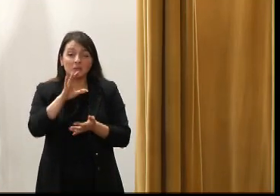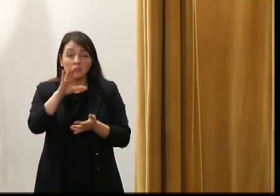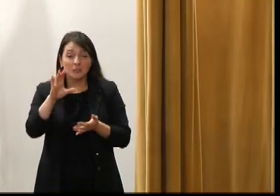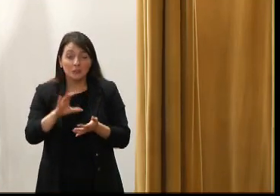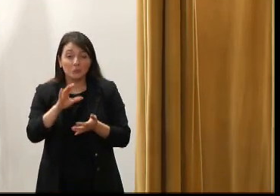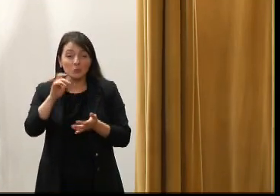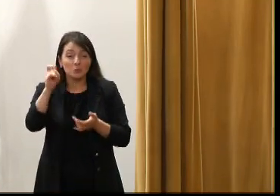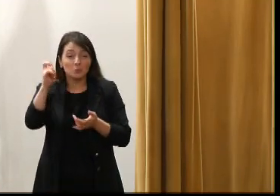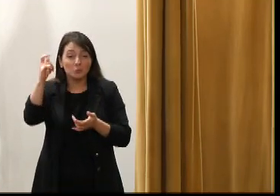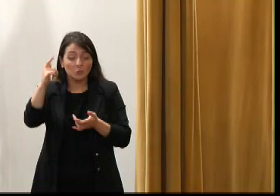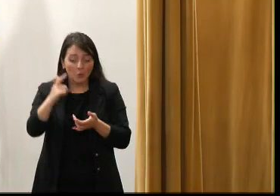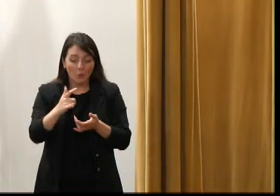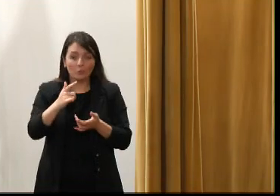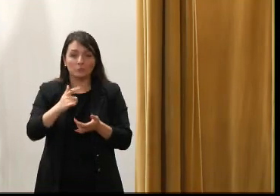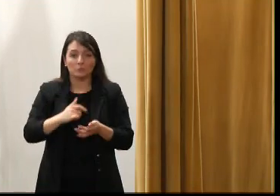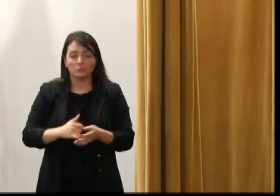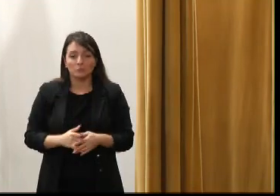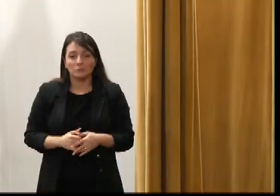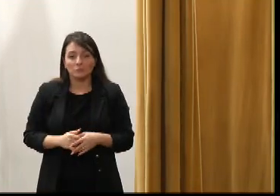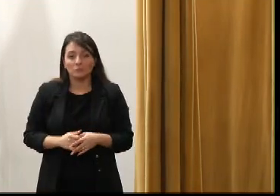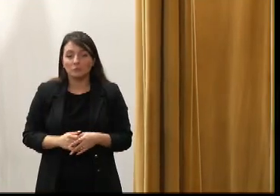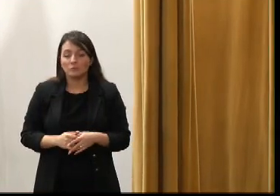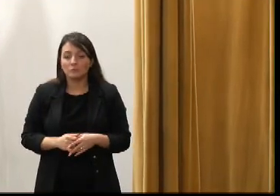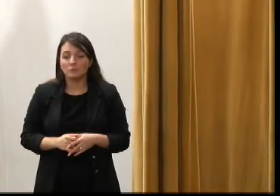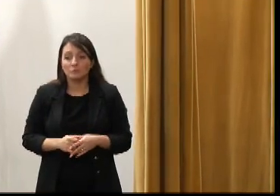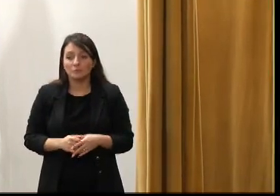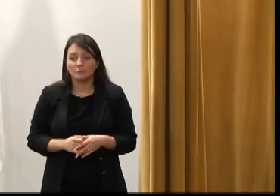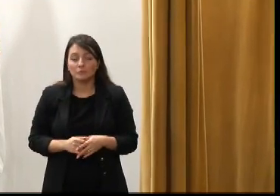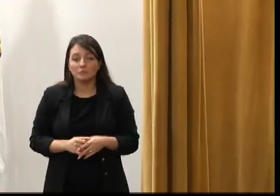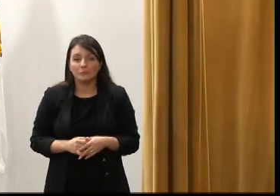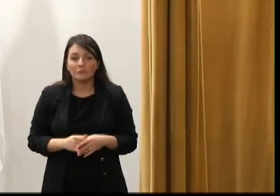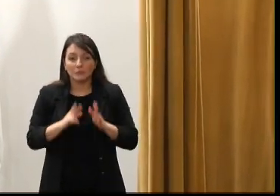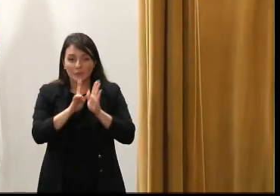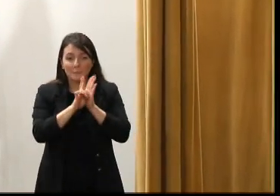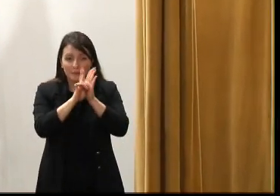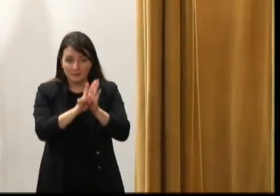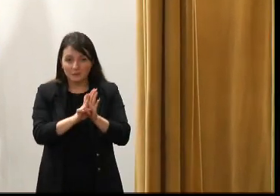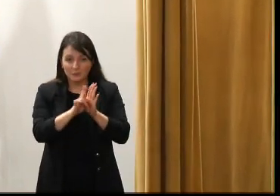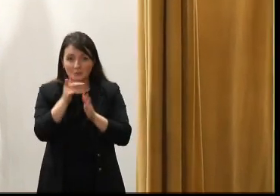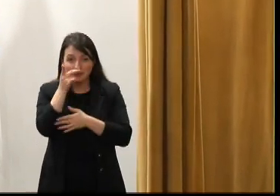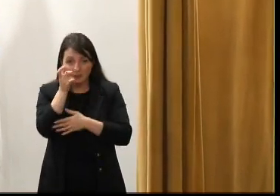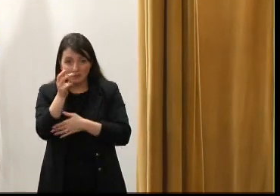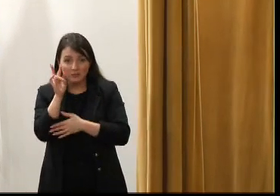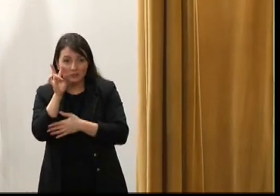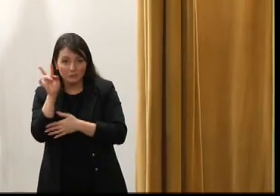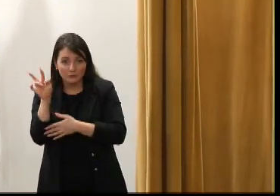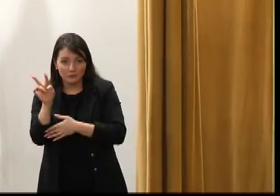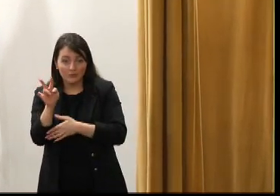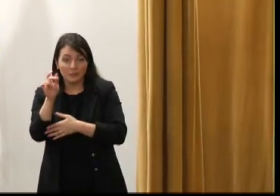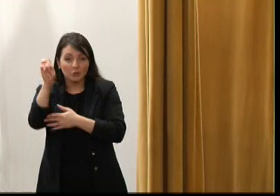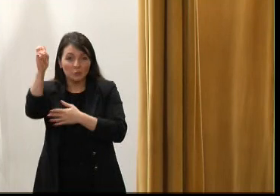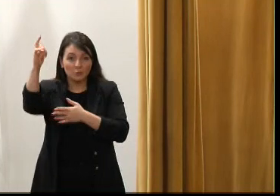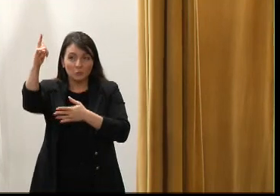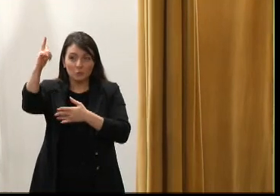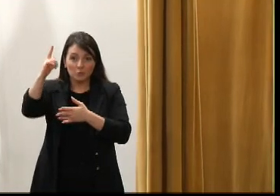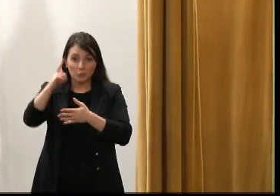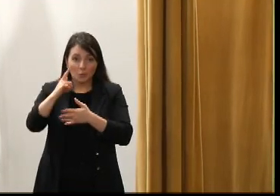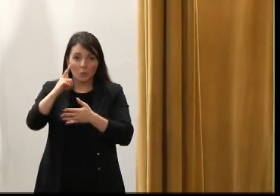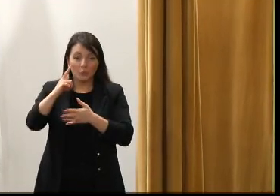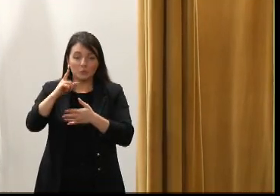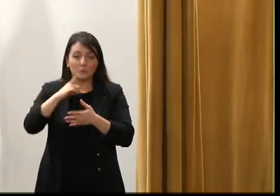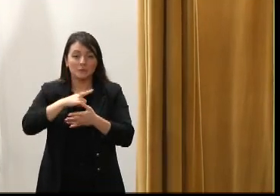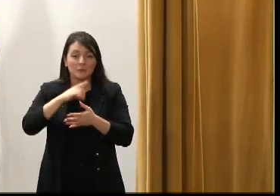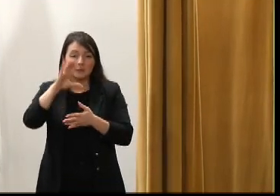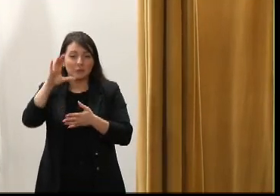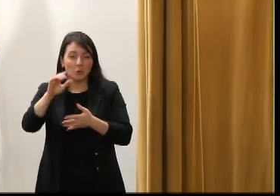solar. E aqui nós temos essa representação, é muito interessante. O Sol passa por ciclos de